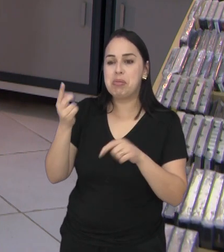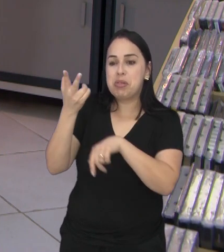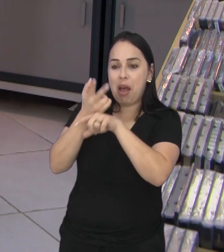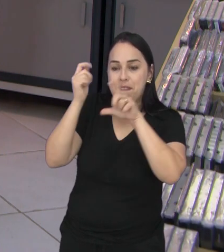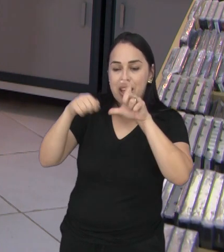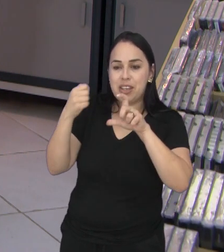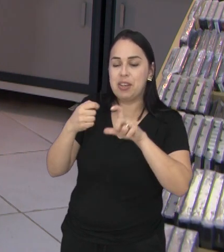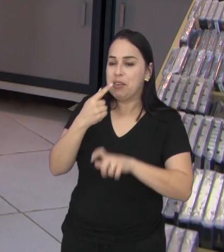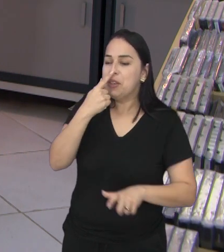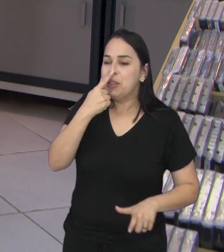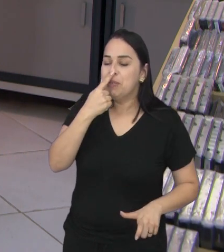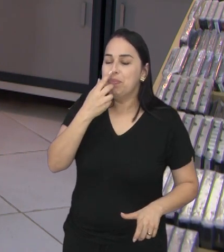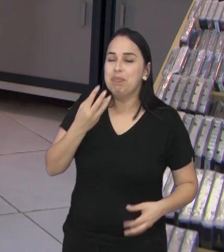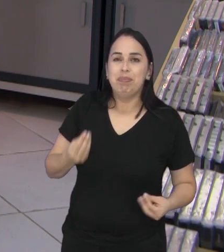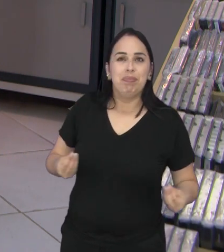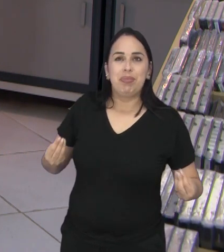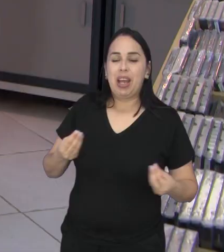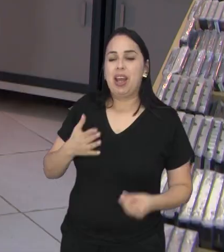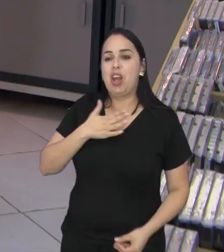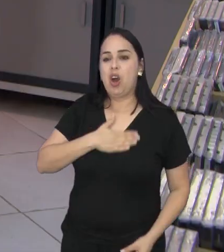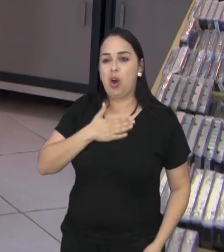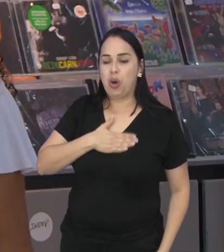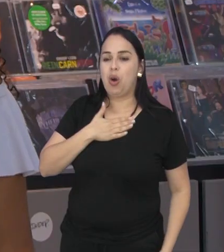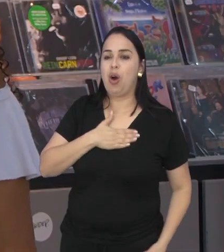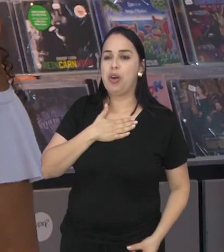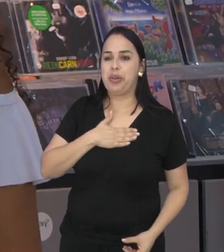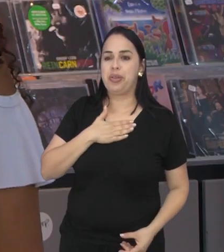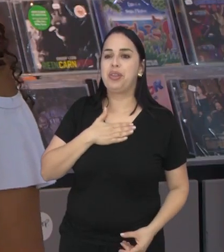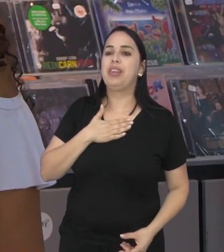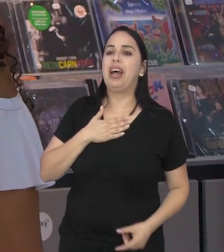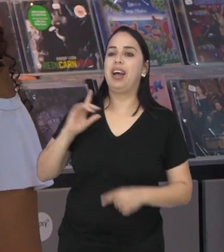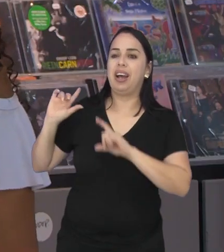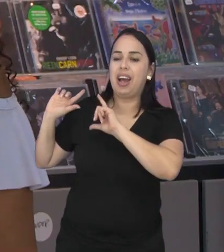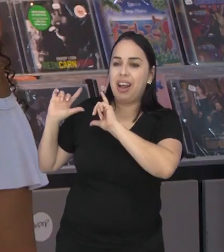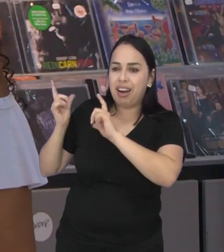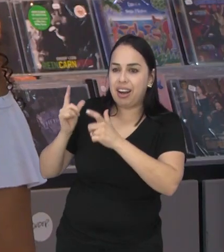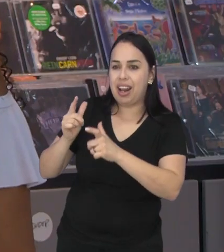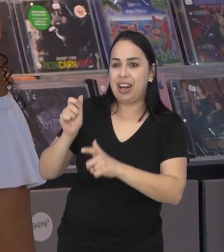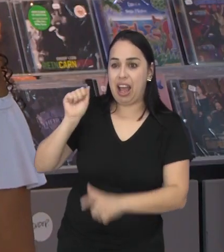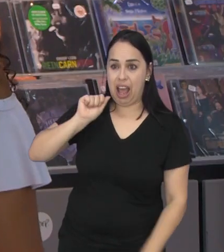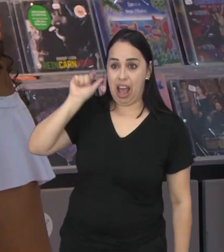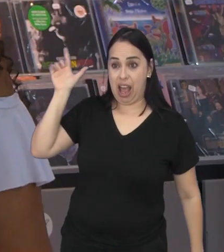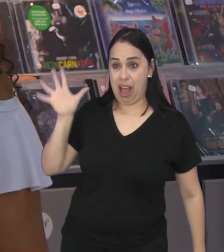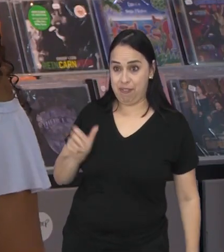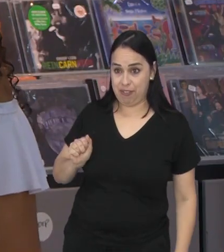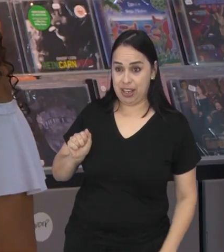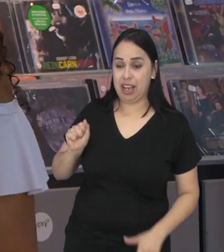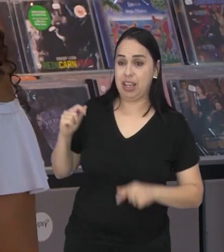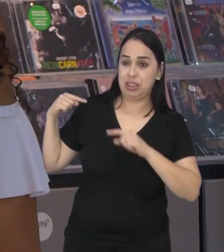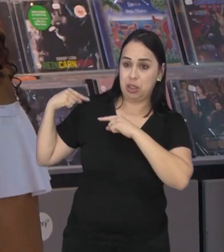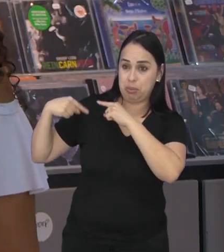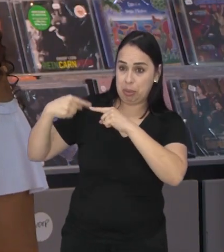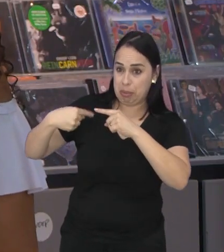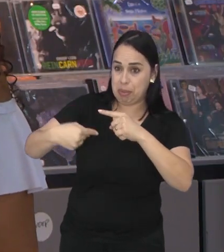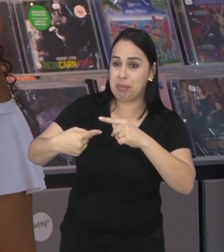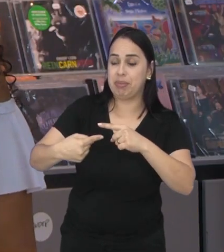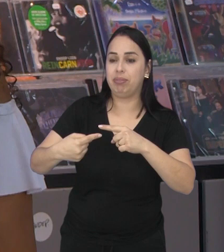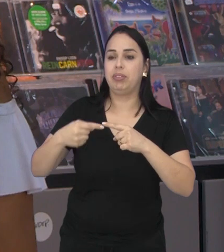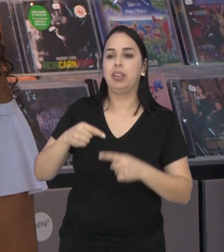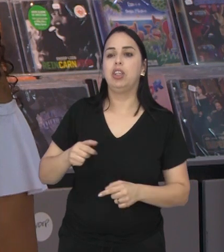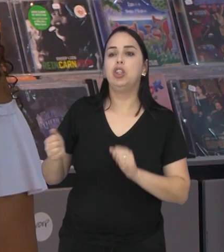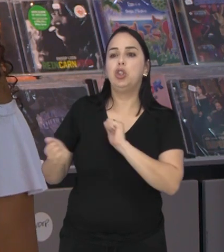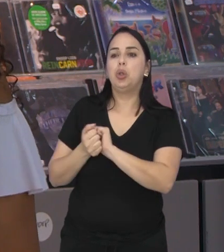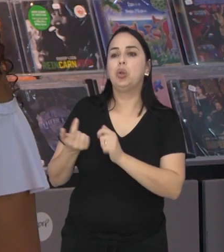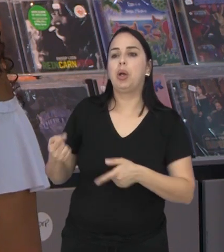de um preferido. Vai um que tocou agora. Mas eu gosto muito de Origem Africana, que é o meu primeiro videoclipe junto com a Preta Ari,